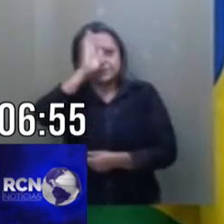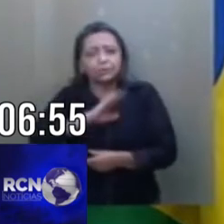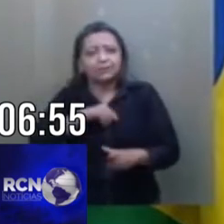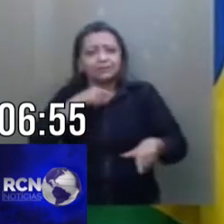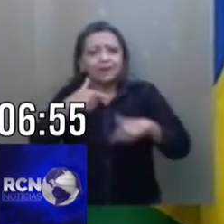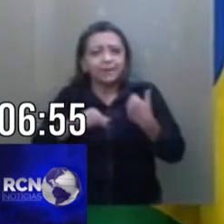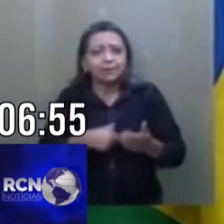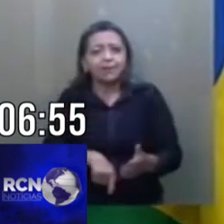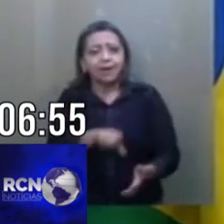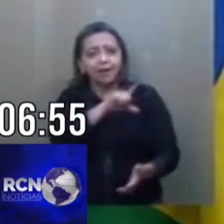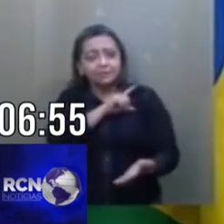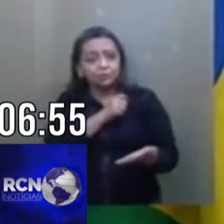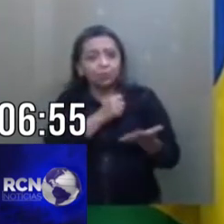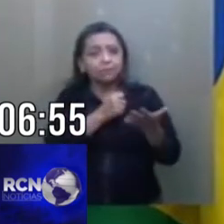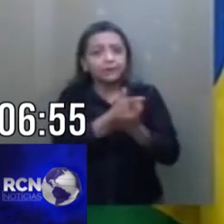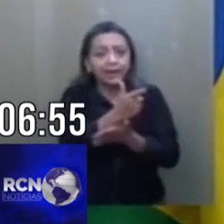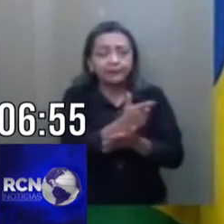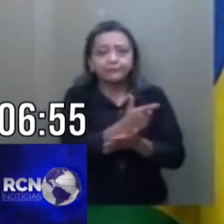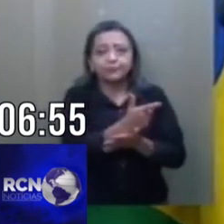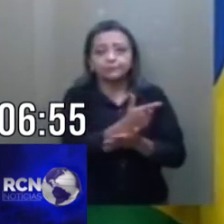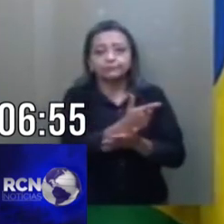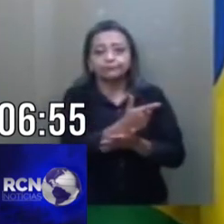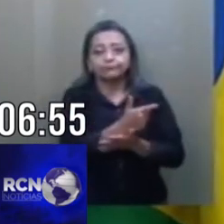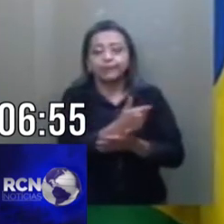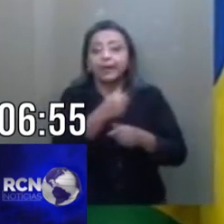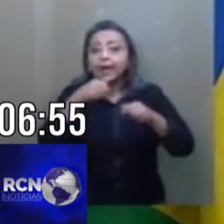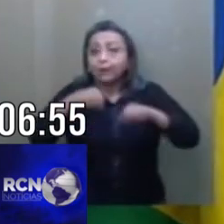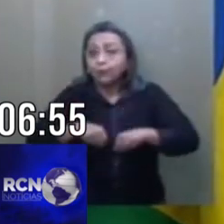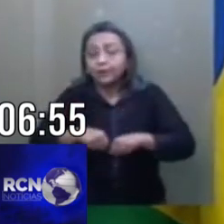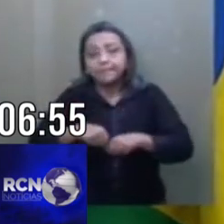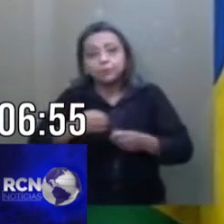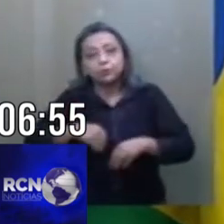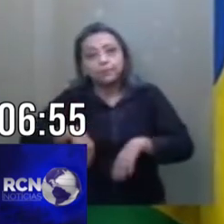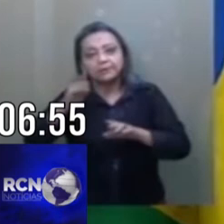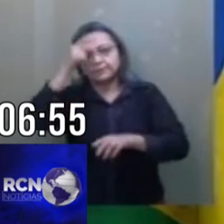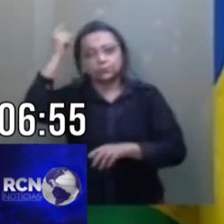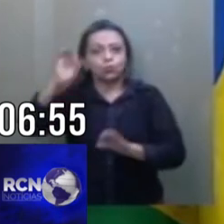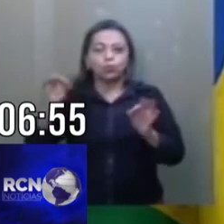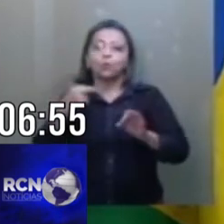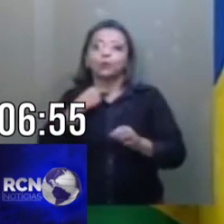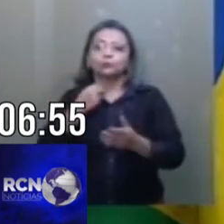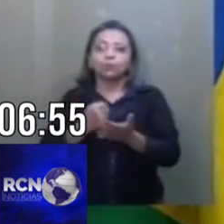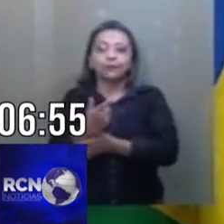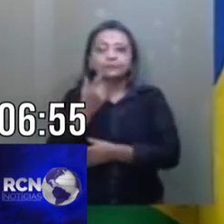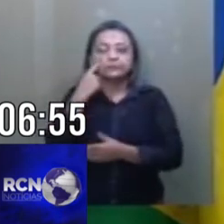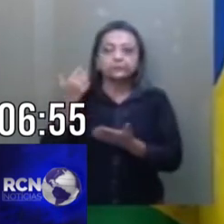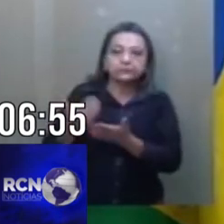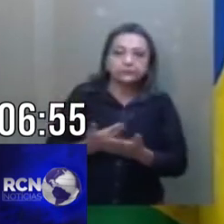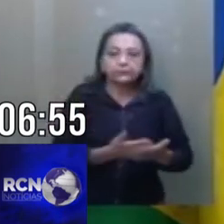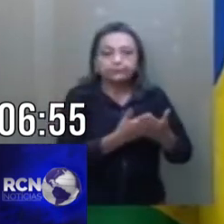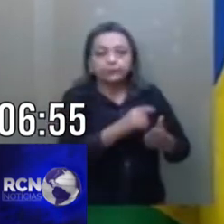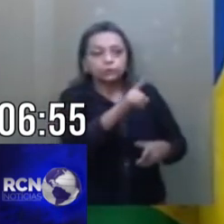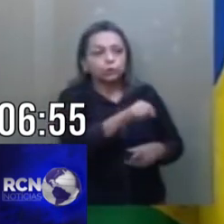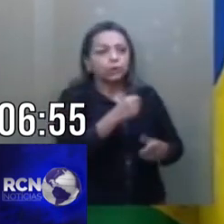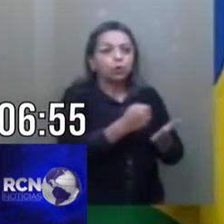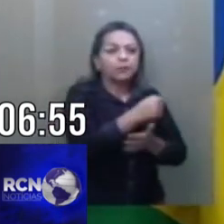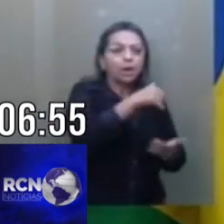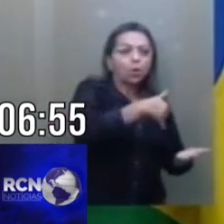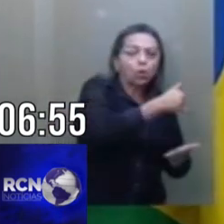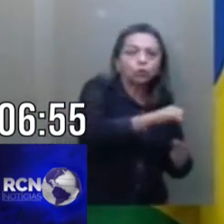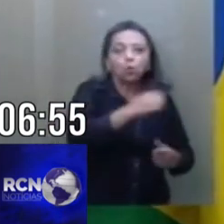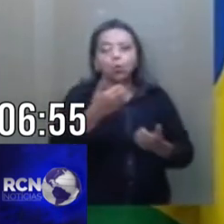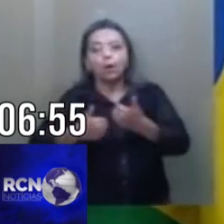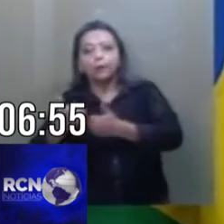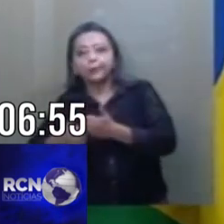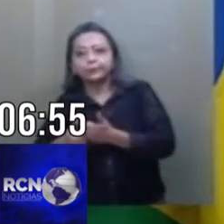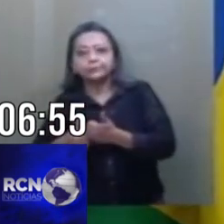trabalhadores que compravam, centenas de milhares já não podem mais comprar. Tem que escolher entre o óleo de cozinha e o arroz, ou entre o